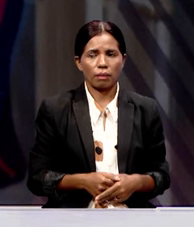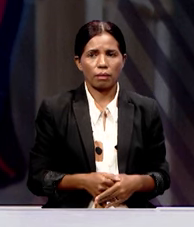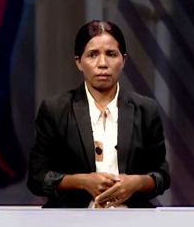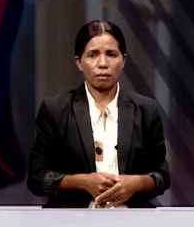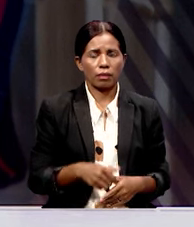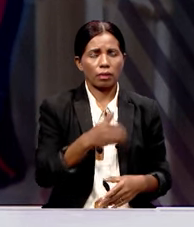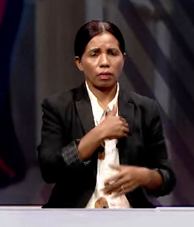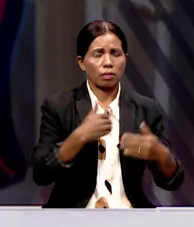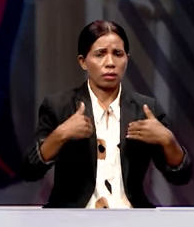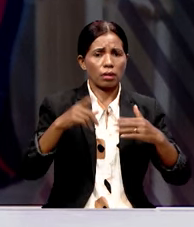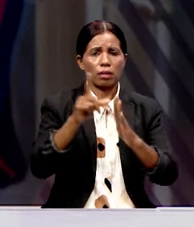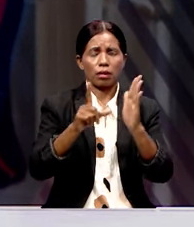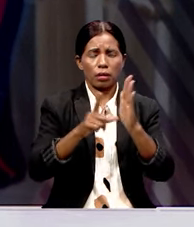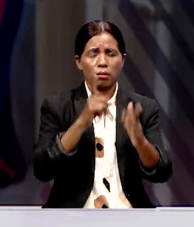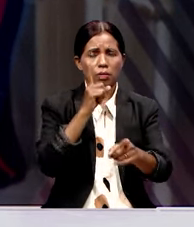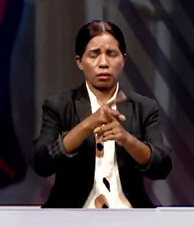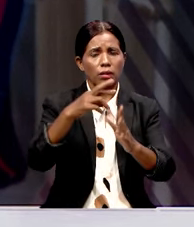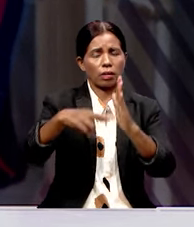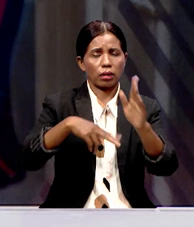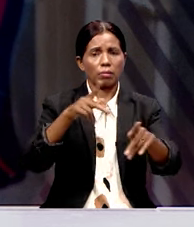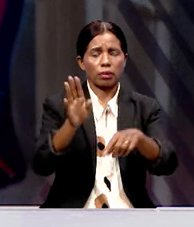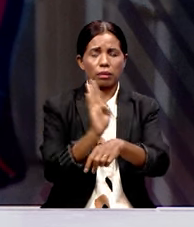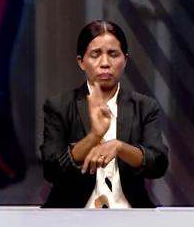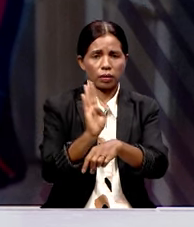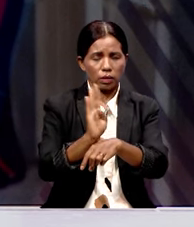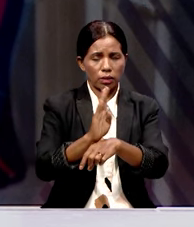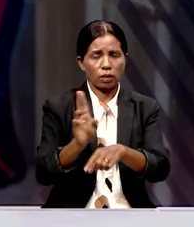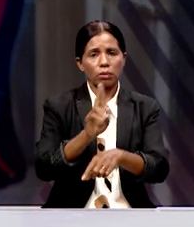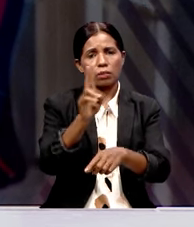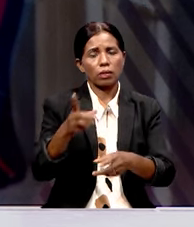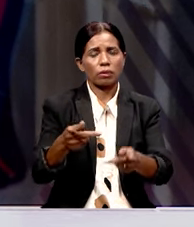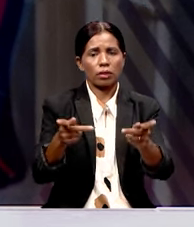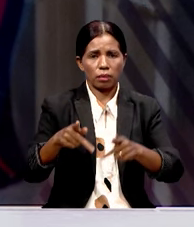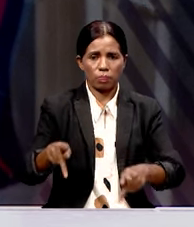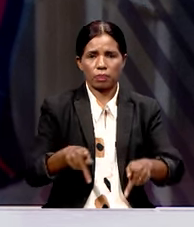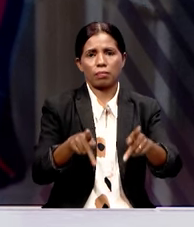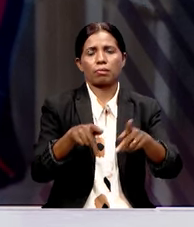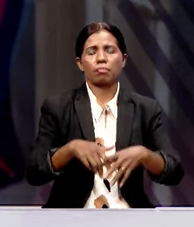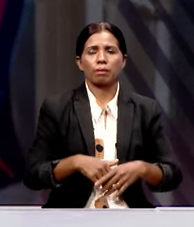Será que a lei de nebe rigor ou de regula vendedor sira nebe utiliza espaço público?